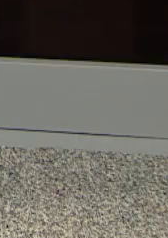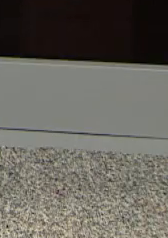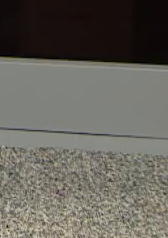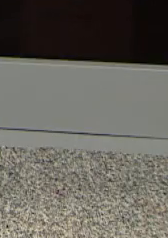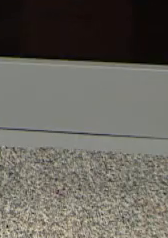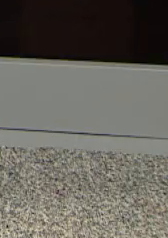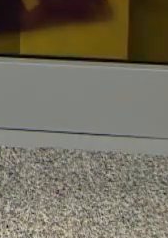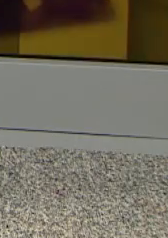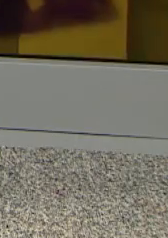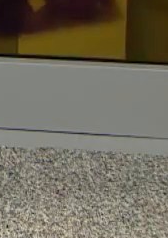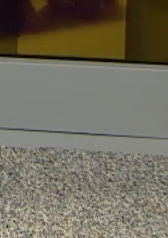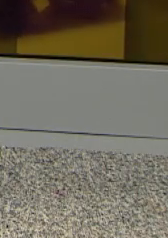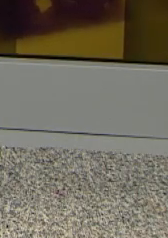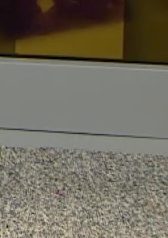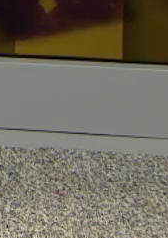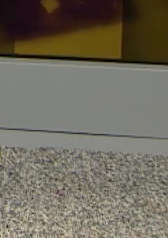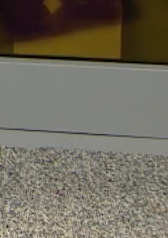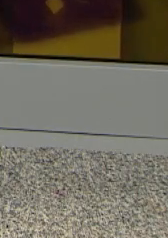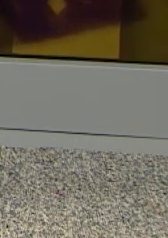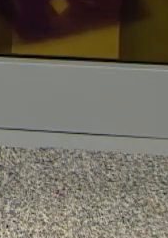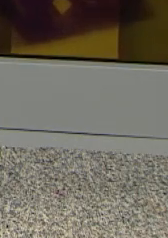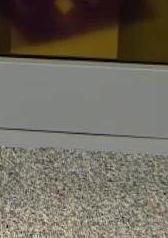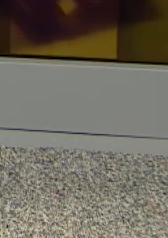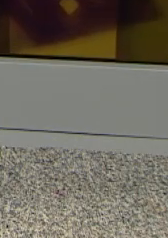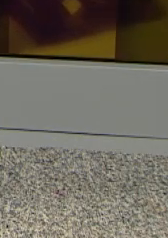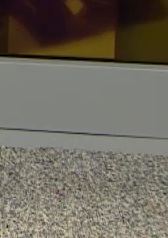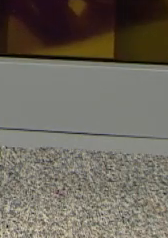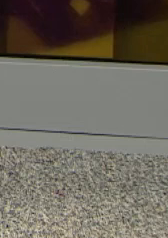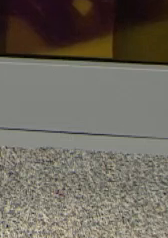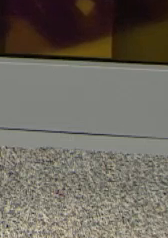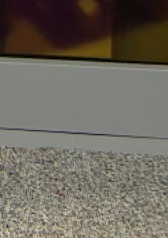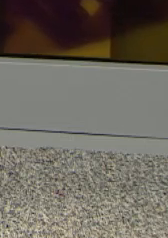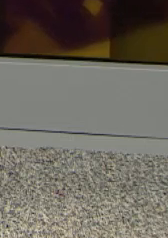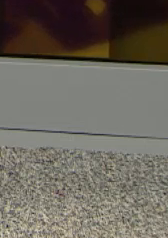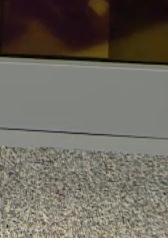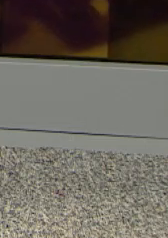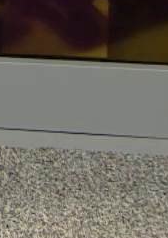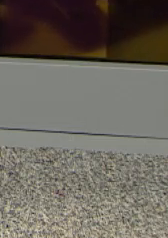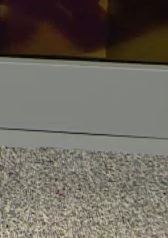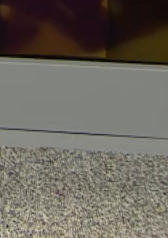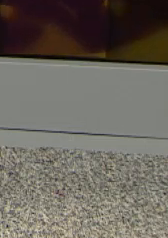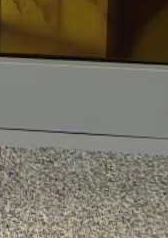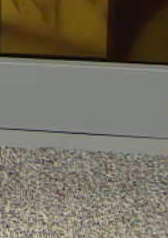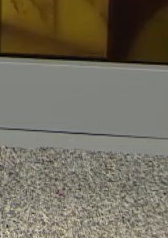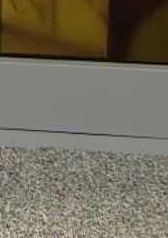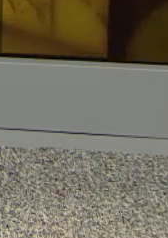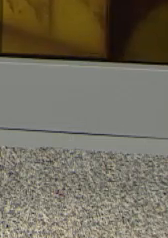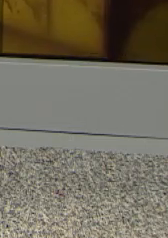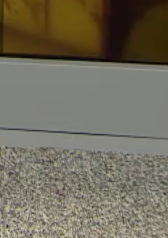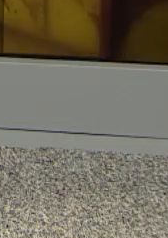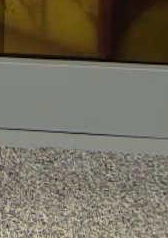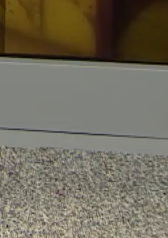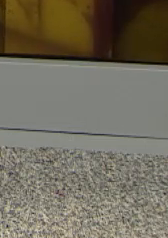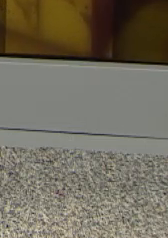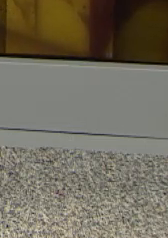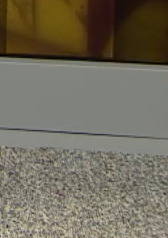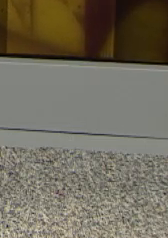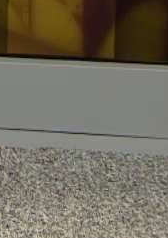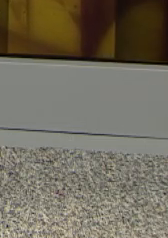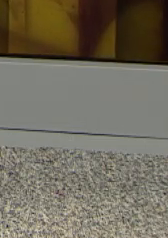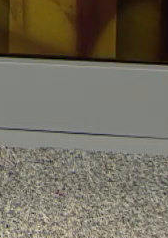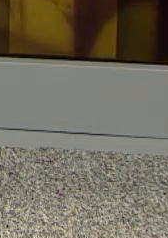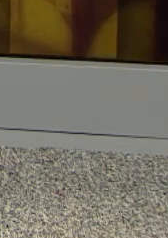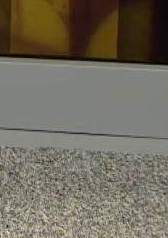olá bom dia novamente pra você interrompemos a nossa programação para transmitir ao vivo a cerimônia de lançamento do aplicativo